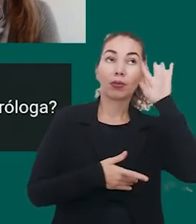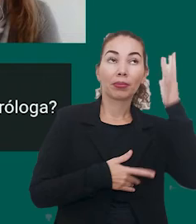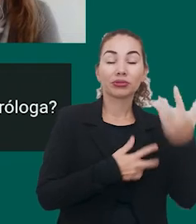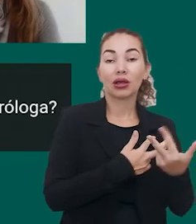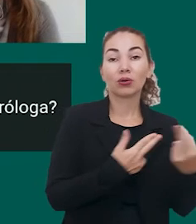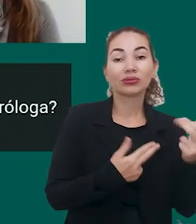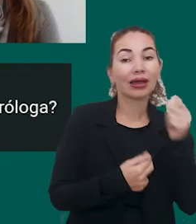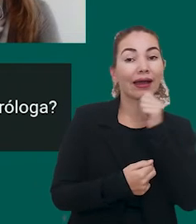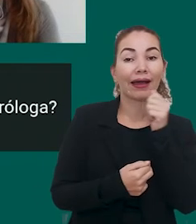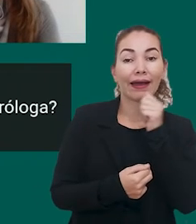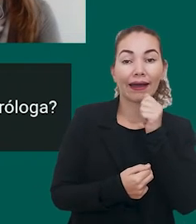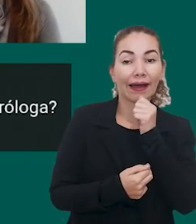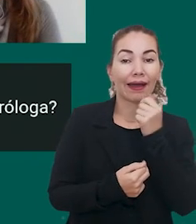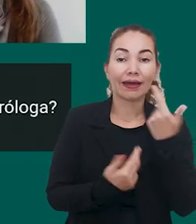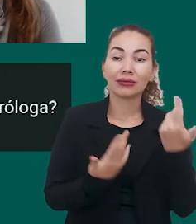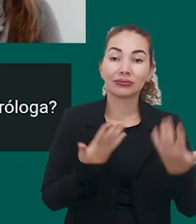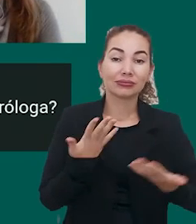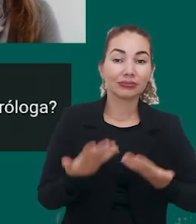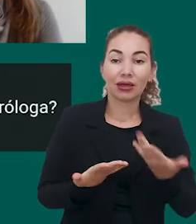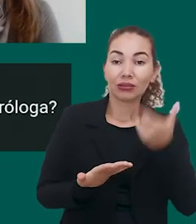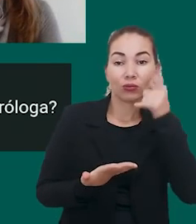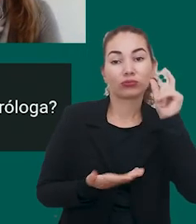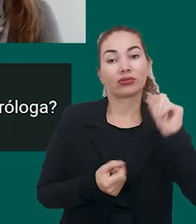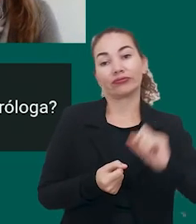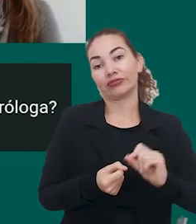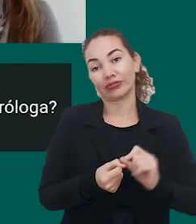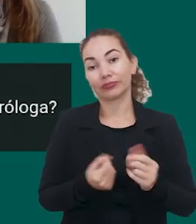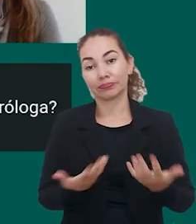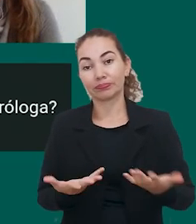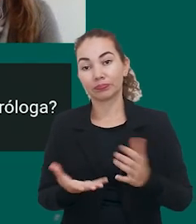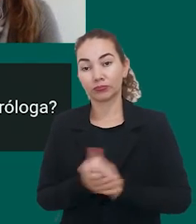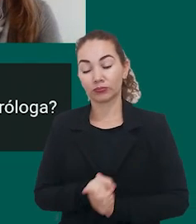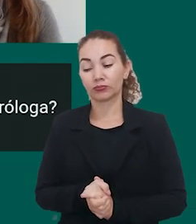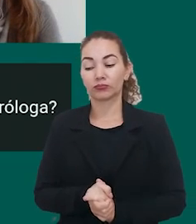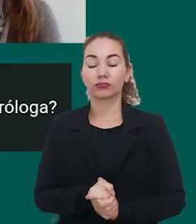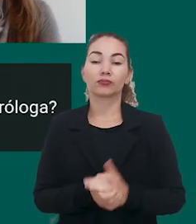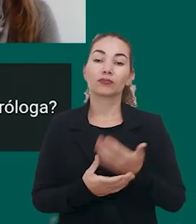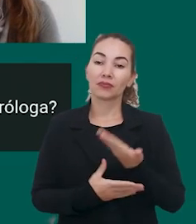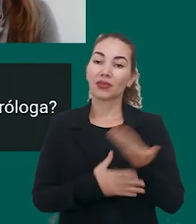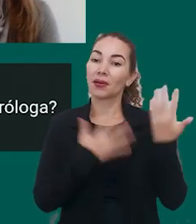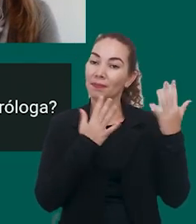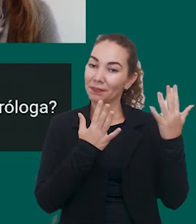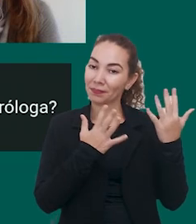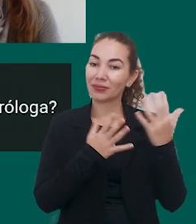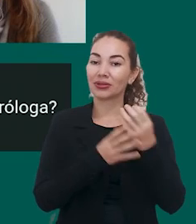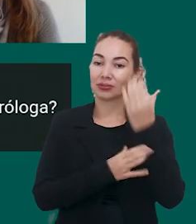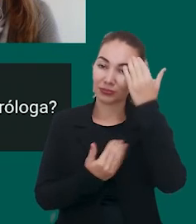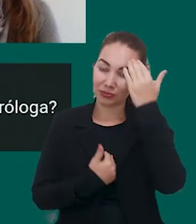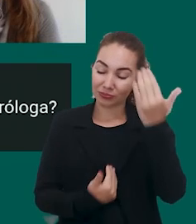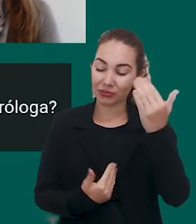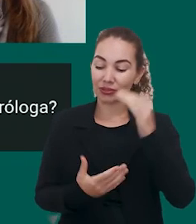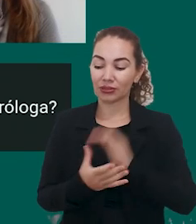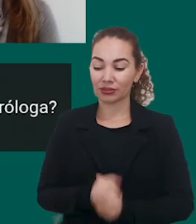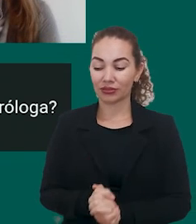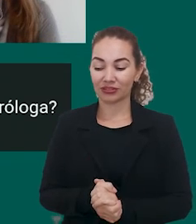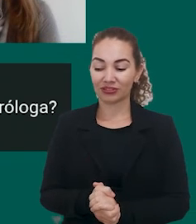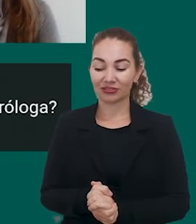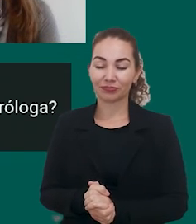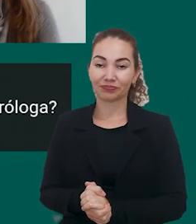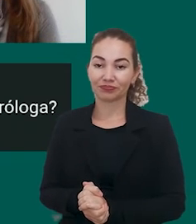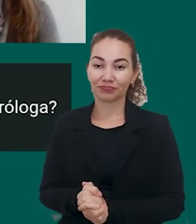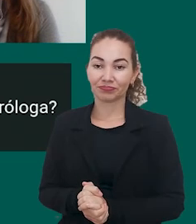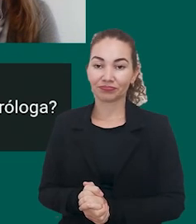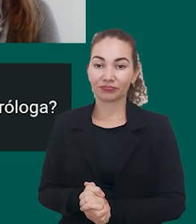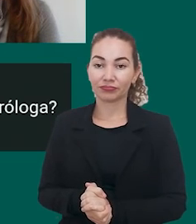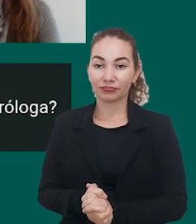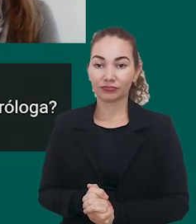que são totalmente fora da nossa realidade, tá? Parabéns, tenho agendas 14 pela Andréia. Obrigado, Andréia.